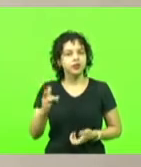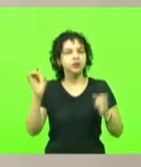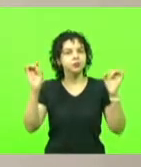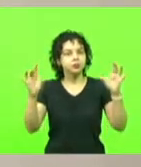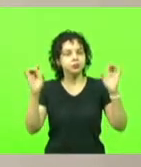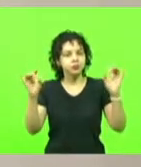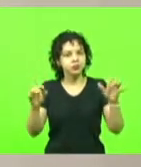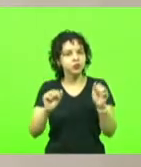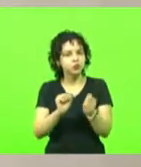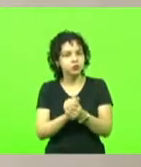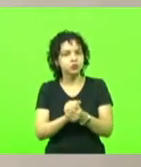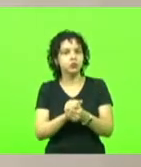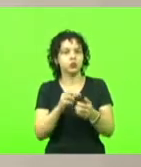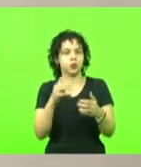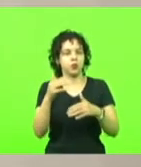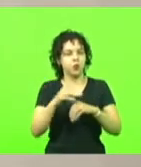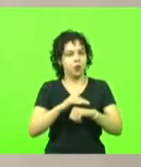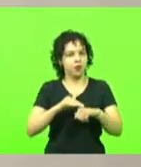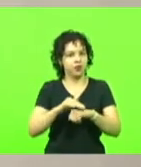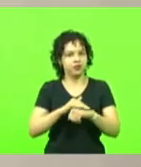estarmos juntos para conversarmos.